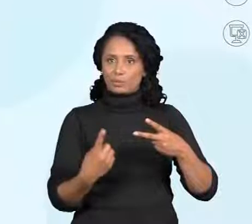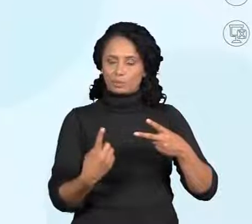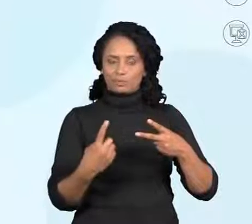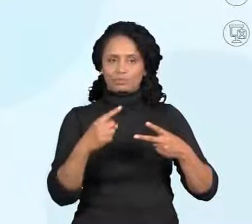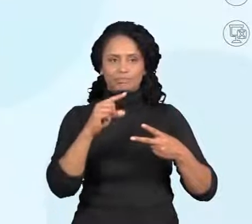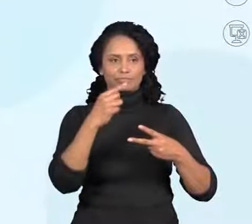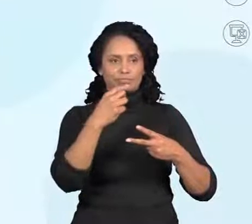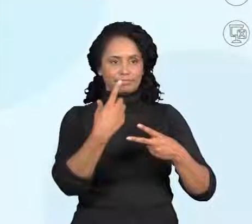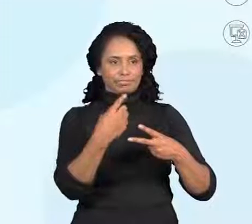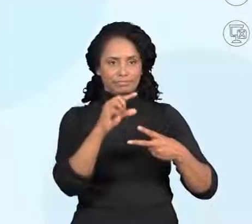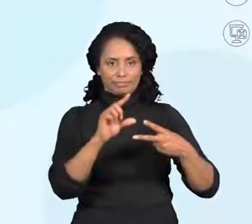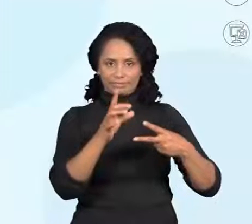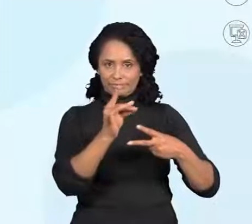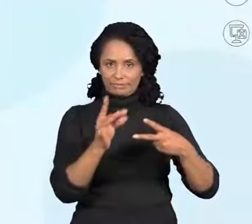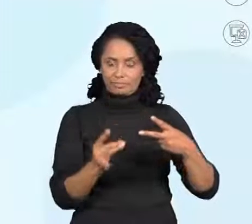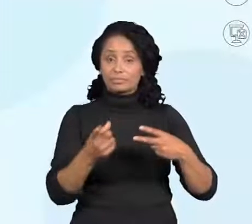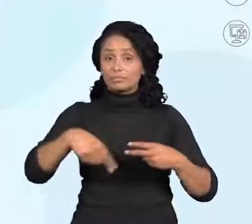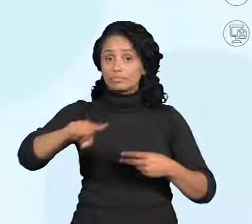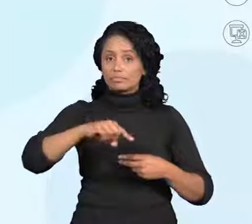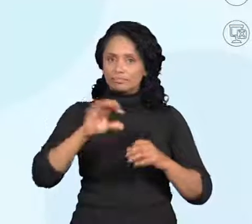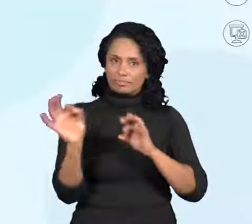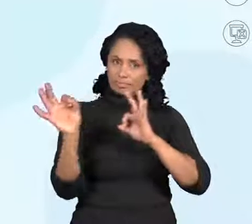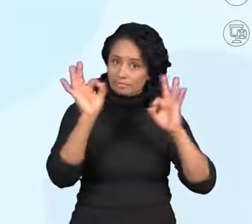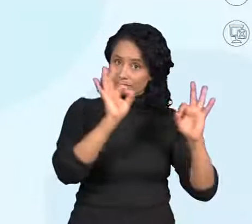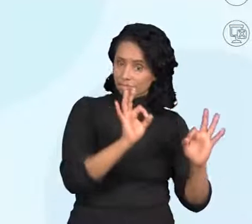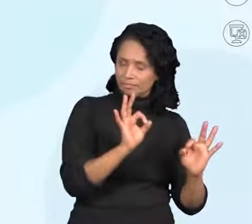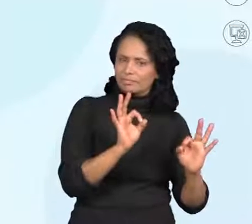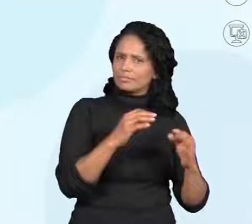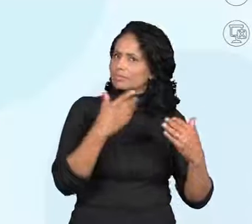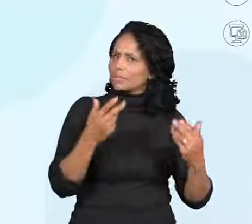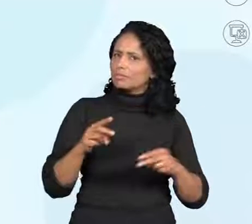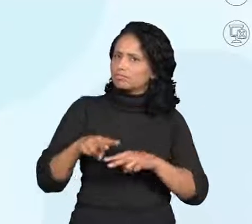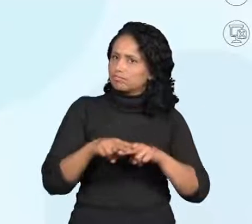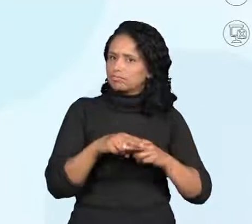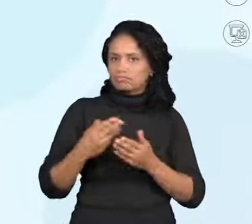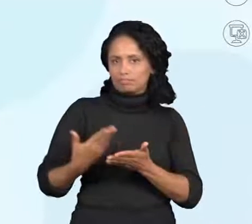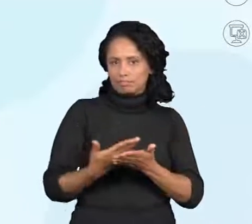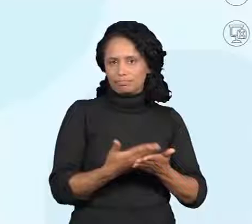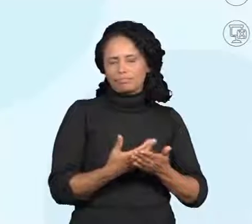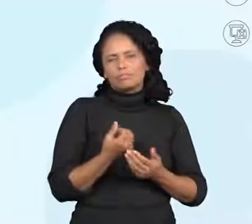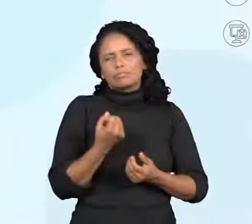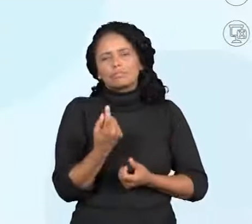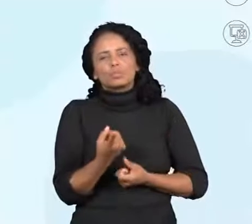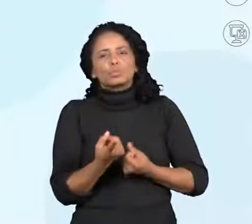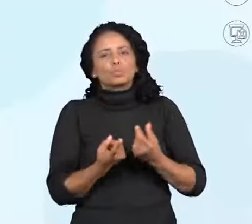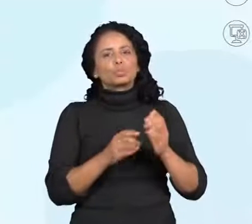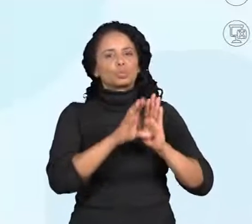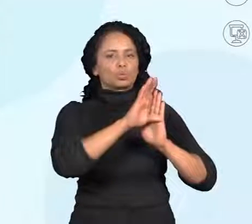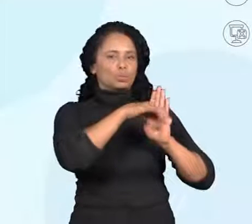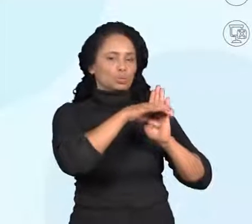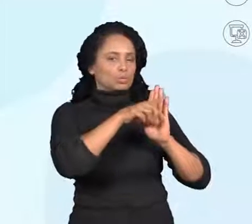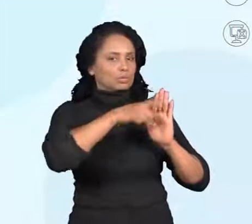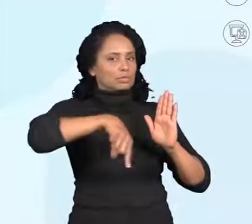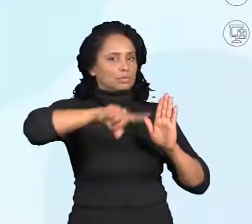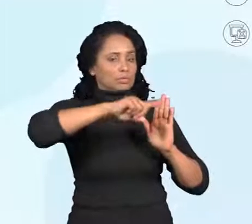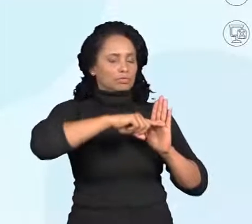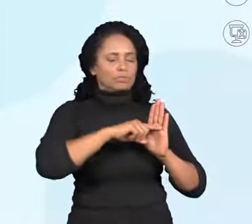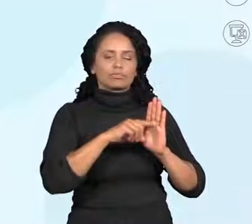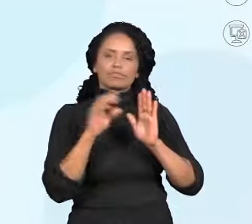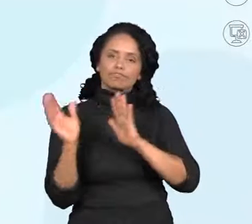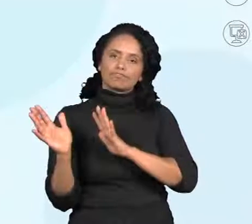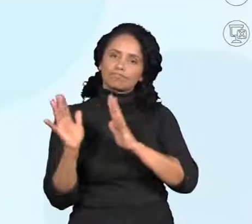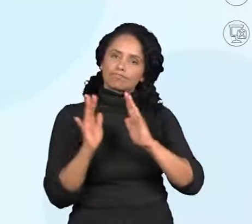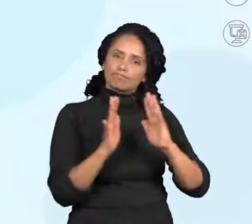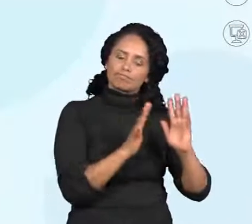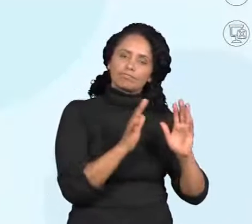primeira habilidade é uma habilidade de retomada. Então, a gente vai passar por alguns conceitos nessa aula. Então,